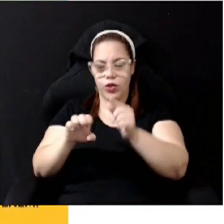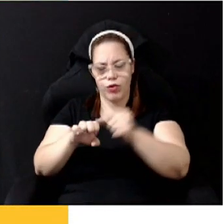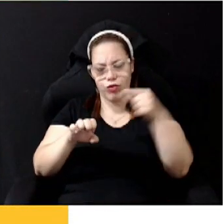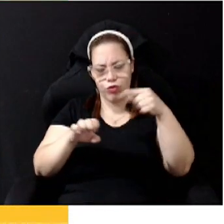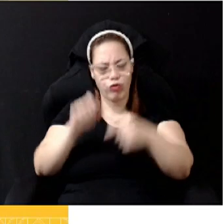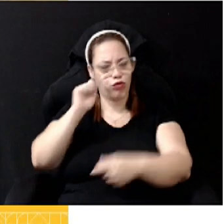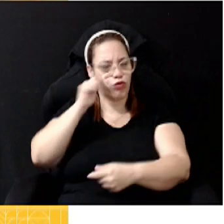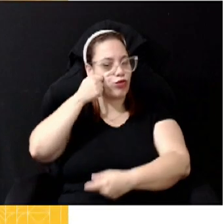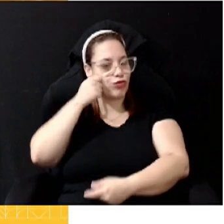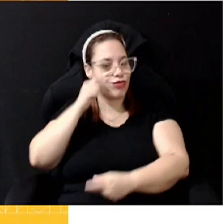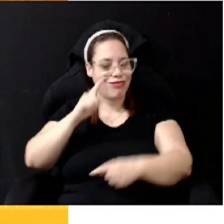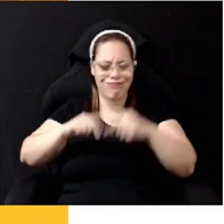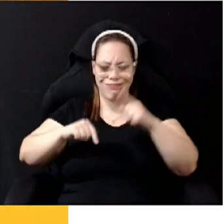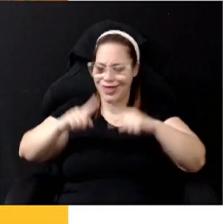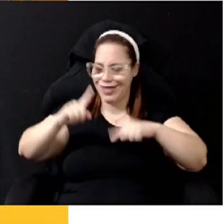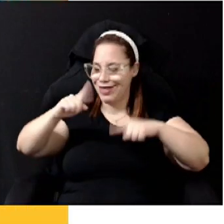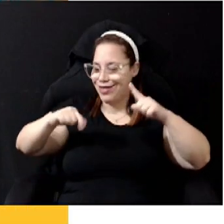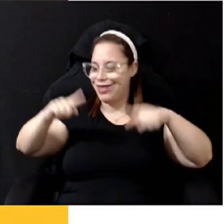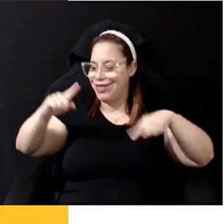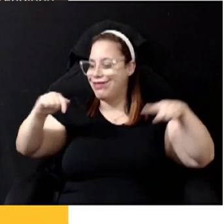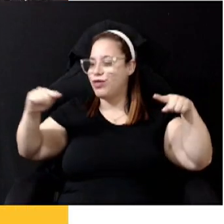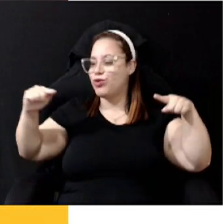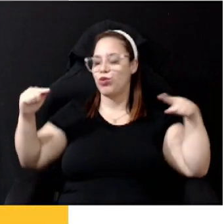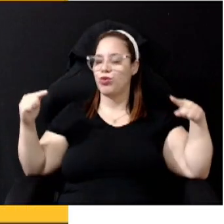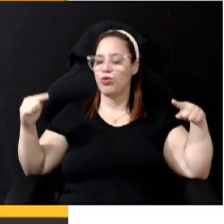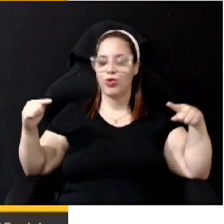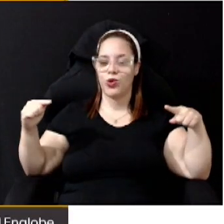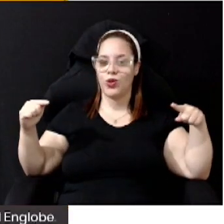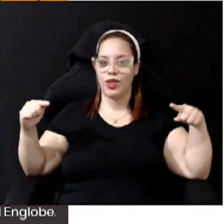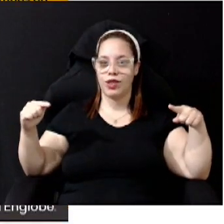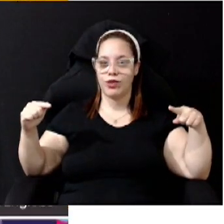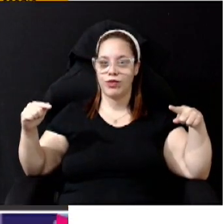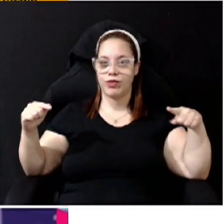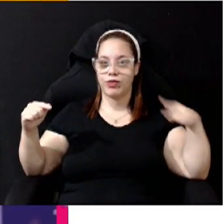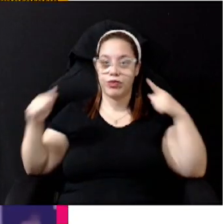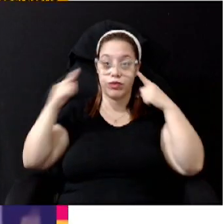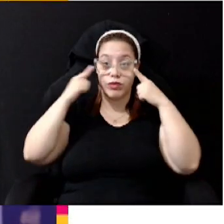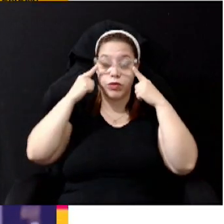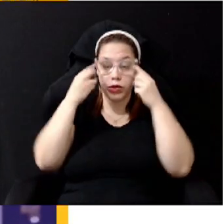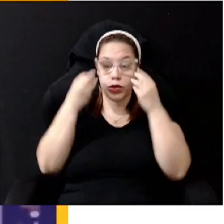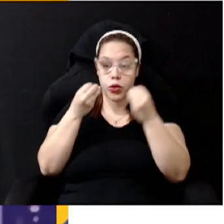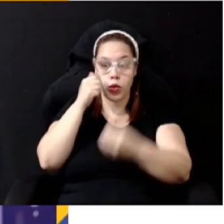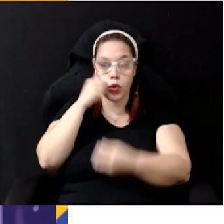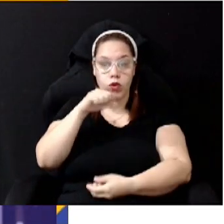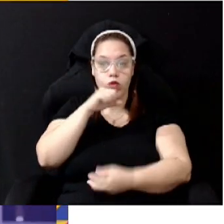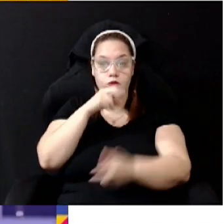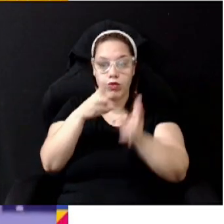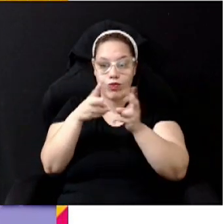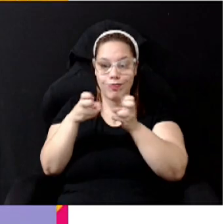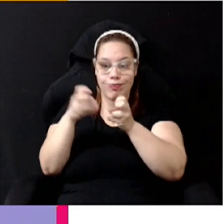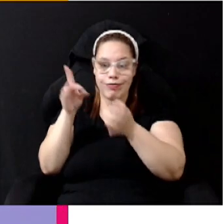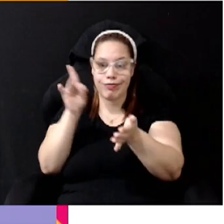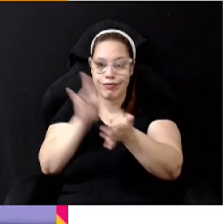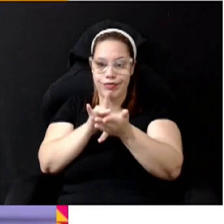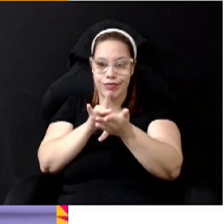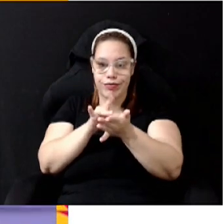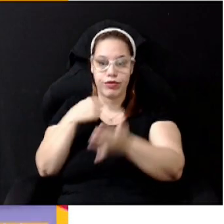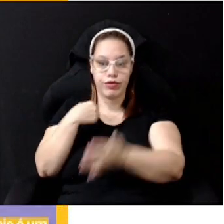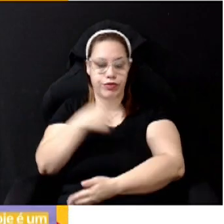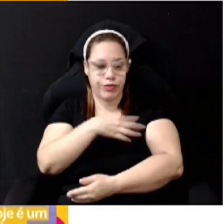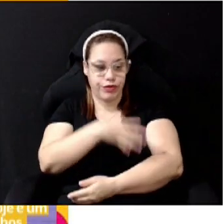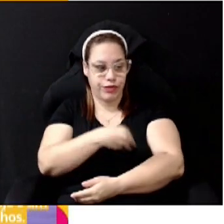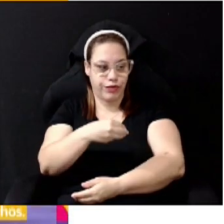muitas intersecções. E como mãe eu enxergo a realidade dos meus filhos e dos meus